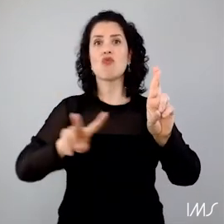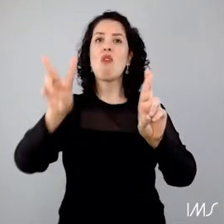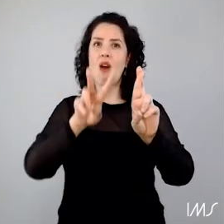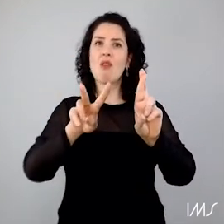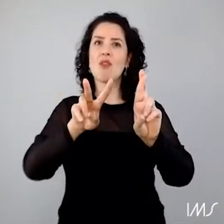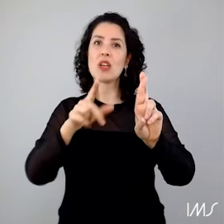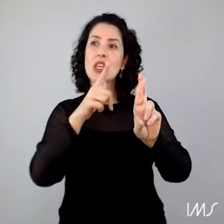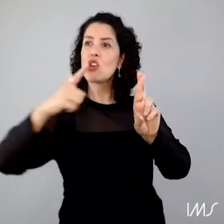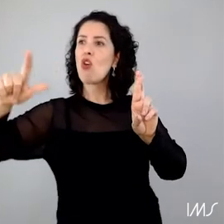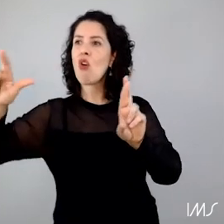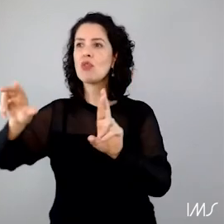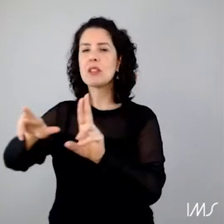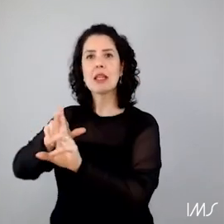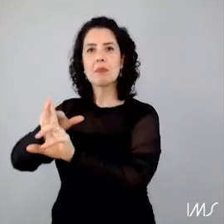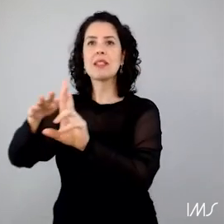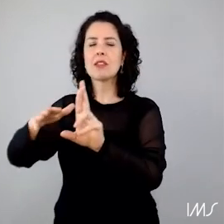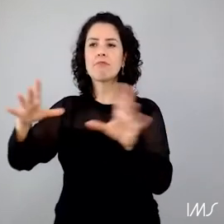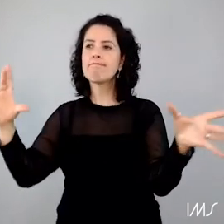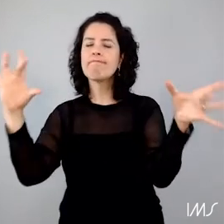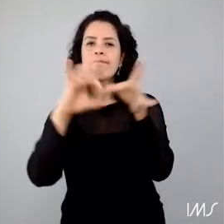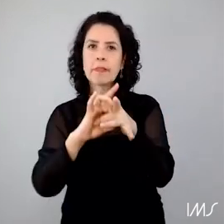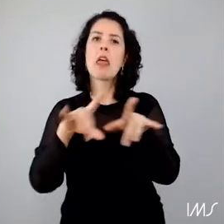incorpora elementos que são elementos